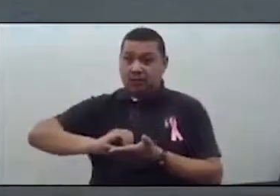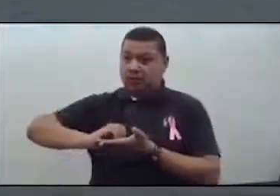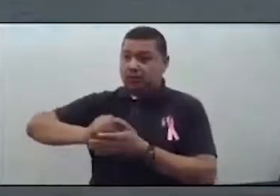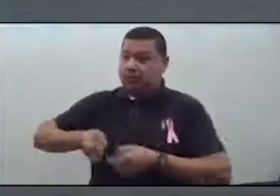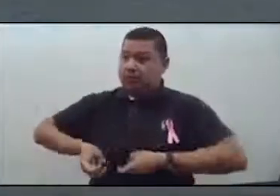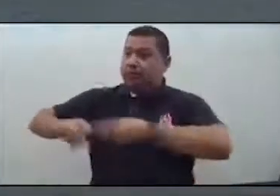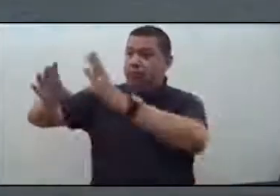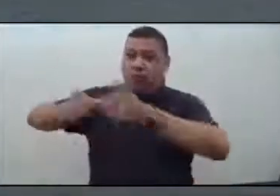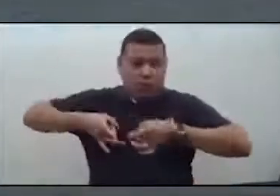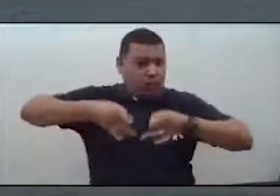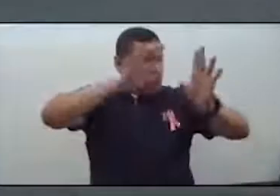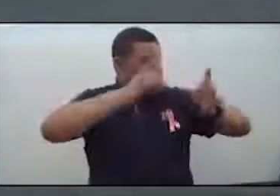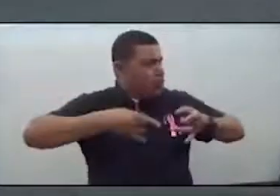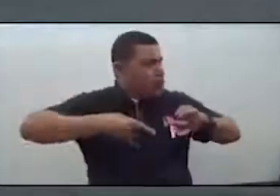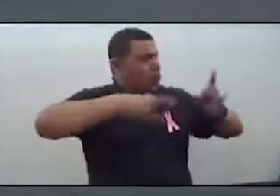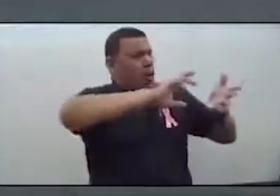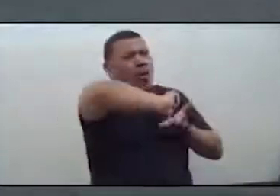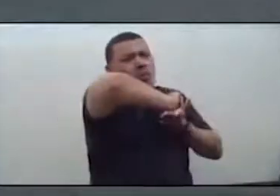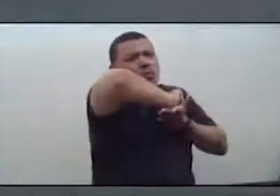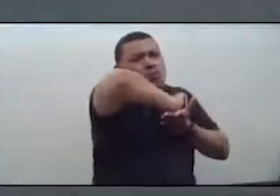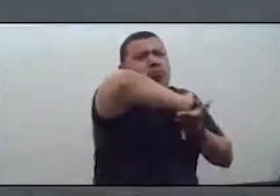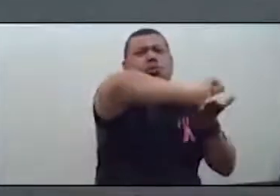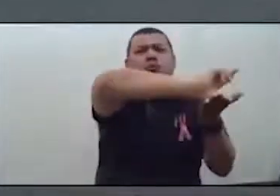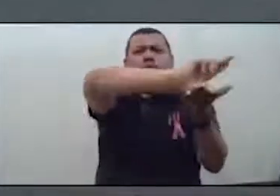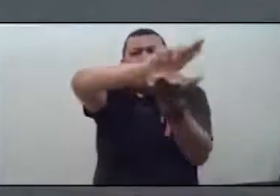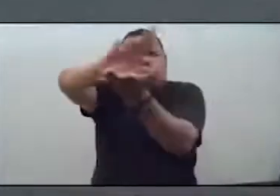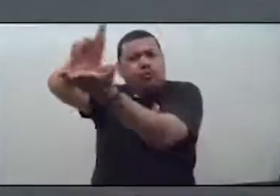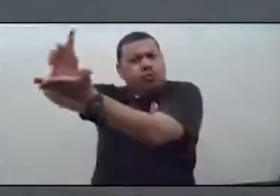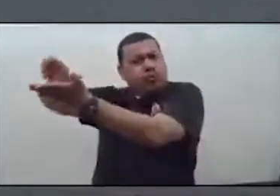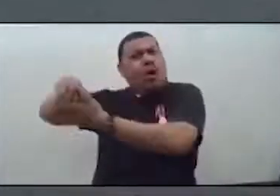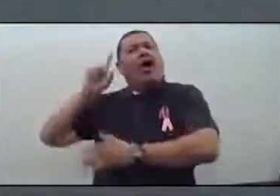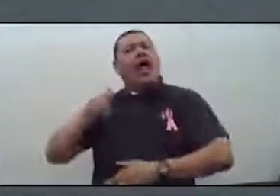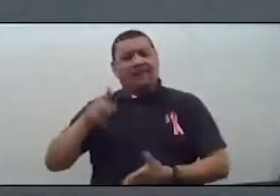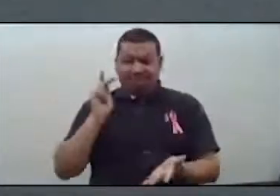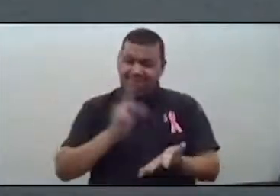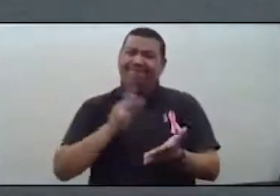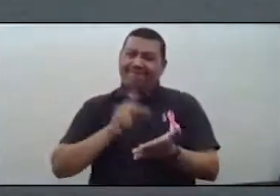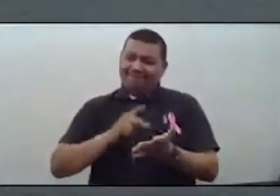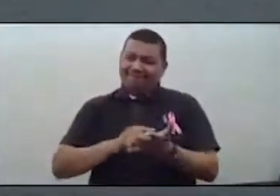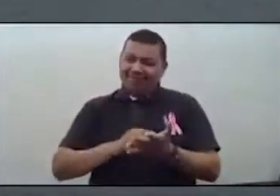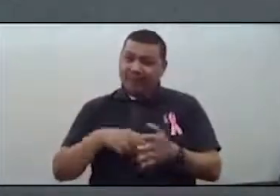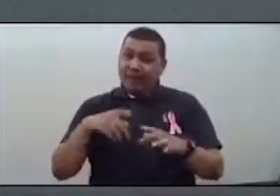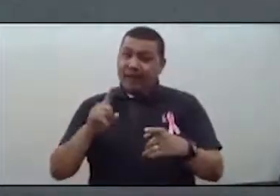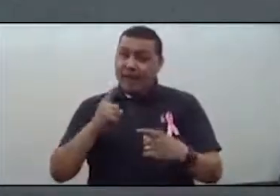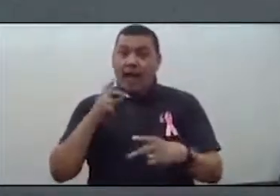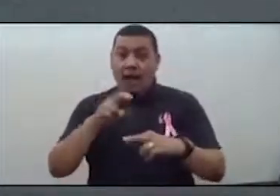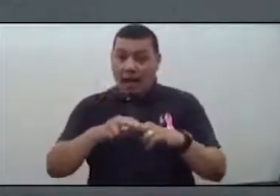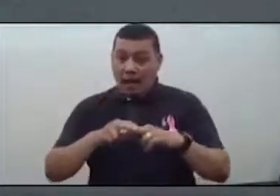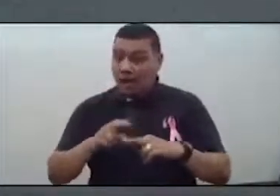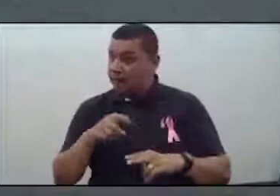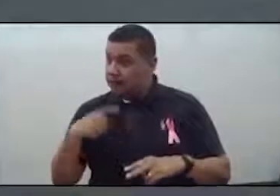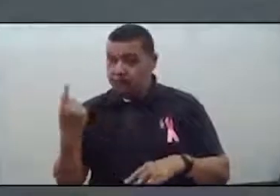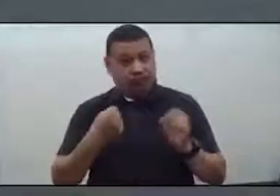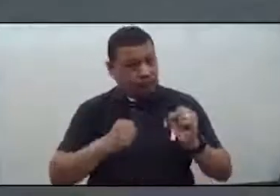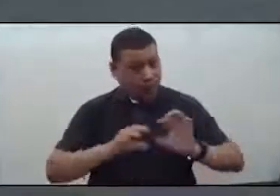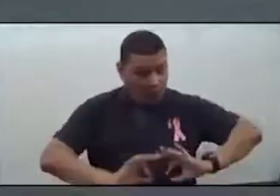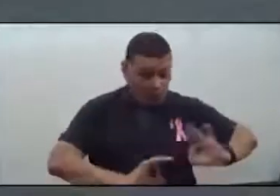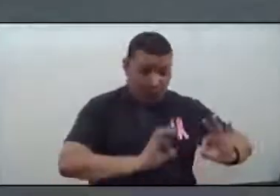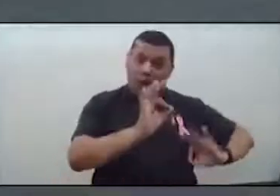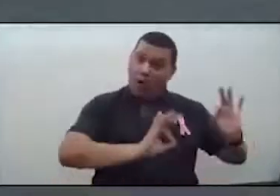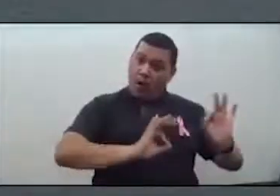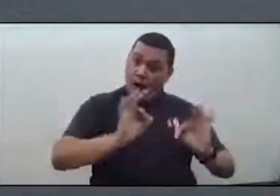precisamos, na realidade, Fritz, é organização, é empenho das autoridades municipais e governamentais